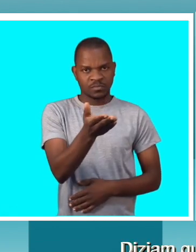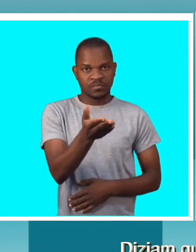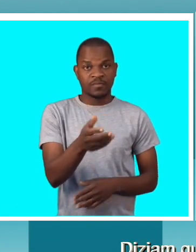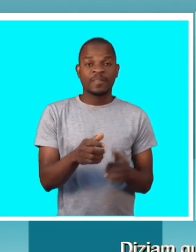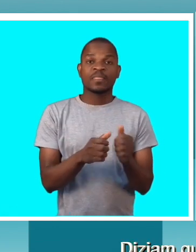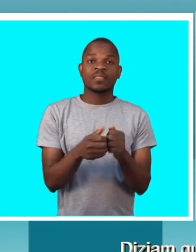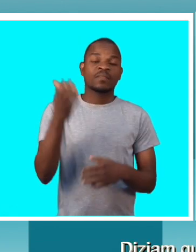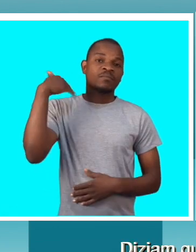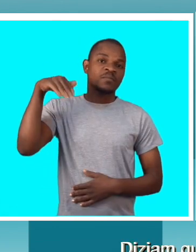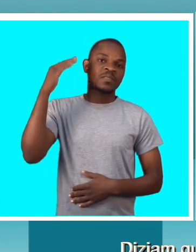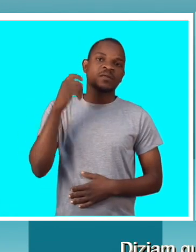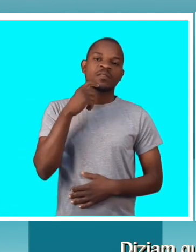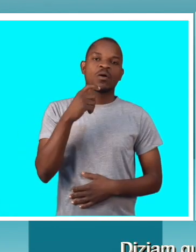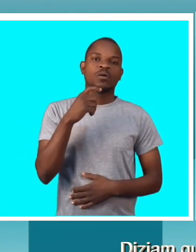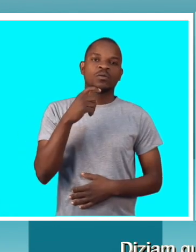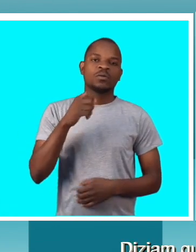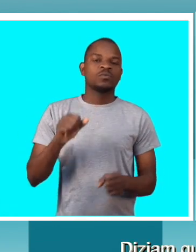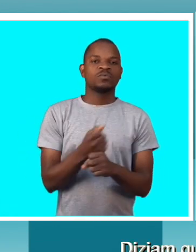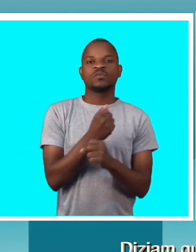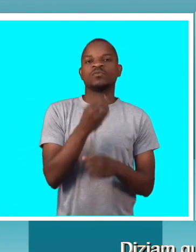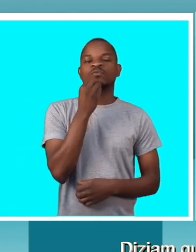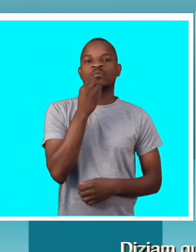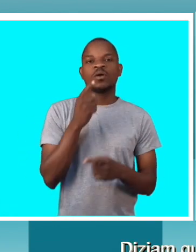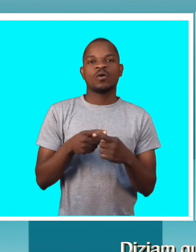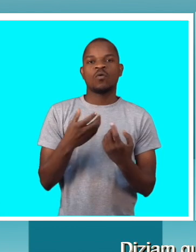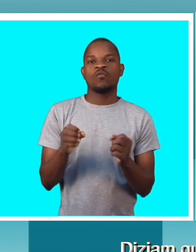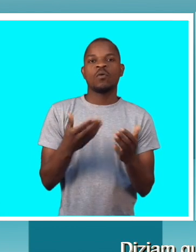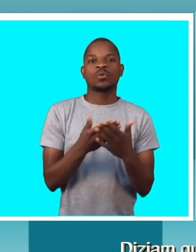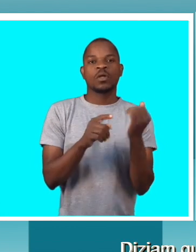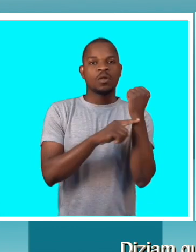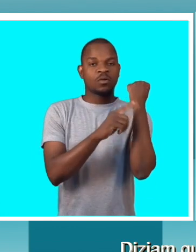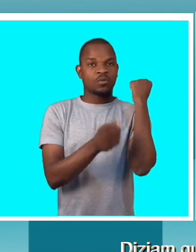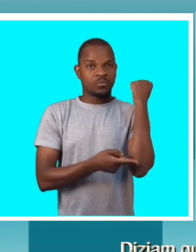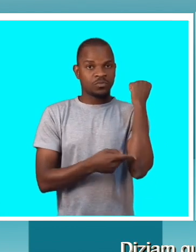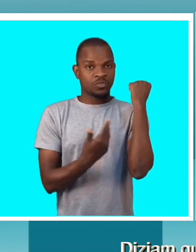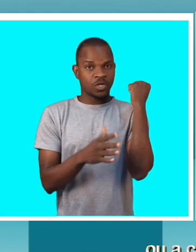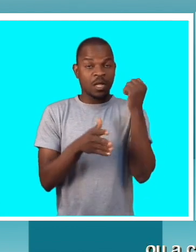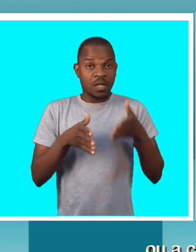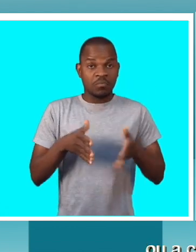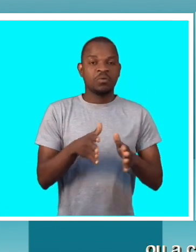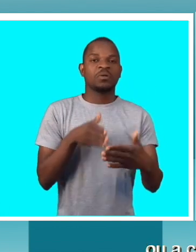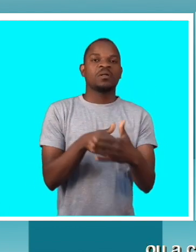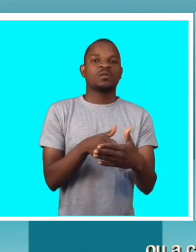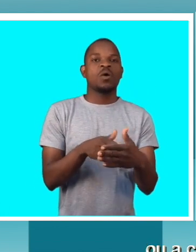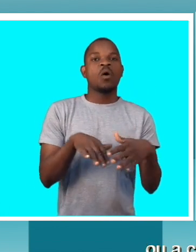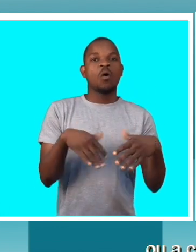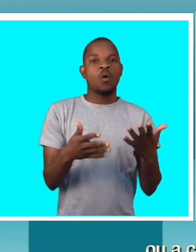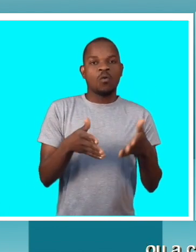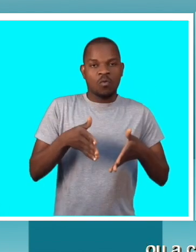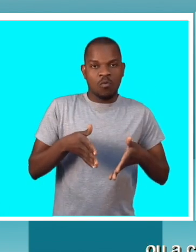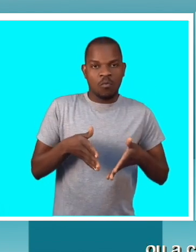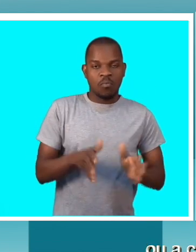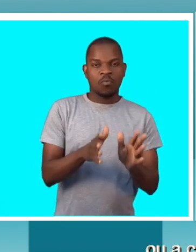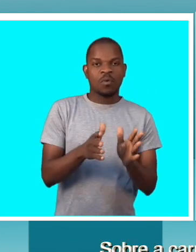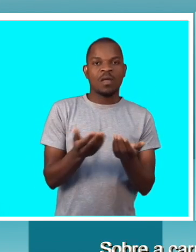Eu não podia comer o ovo, porque quando eu ficar grande, estar grávida, vou ter medo de dar parto ou a criança sair sem